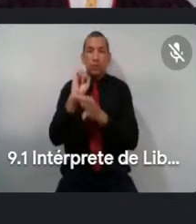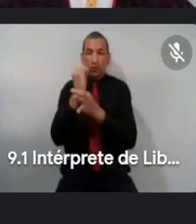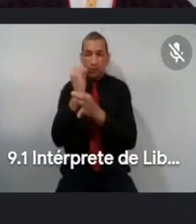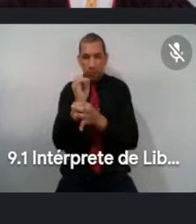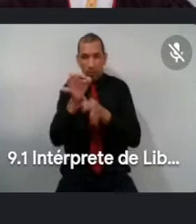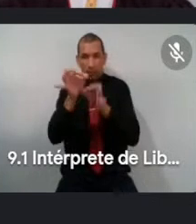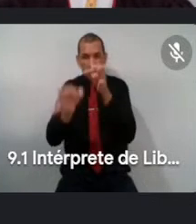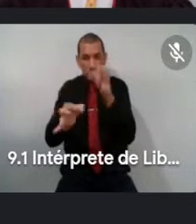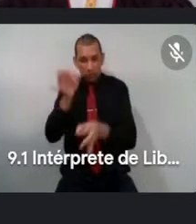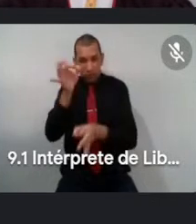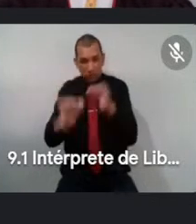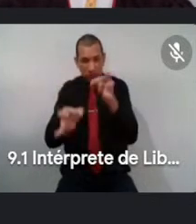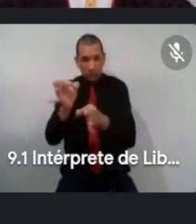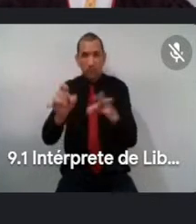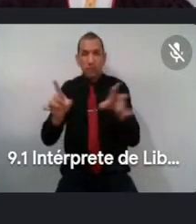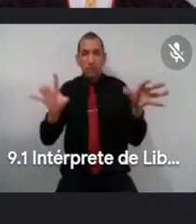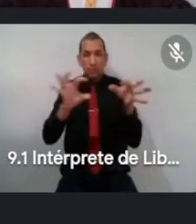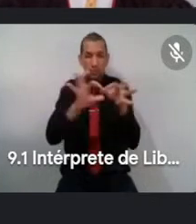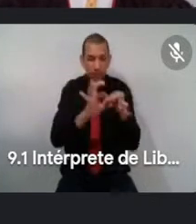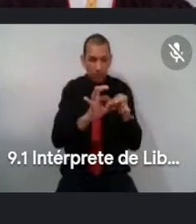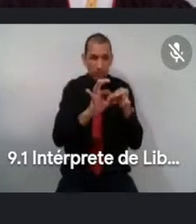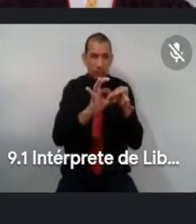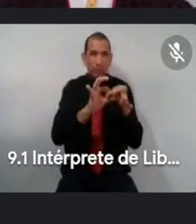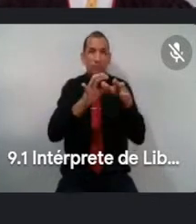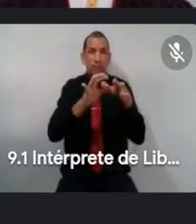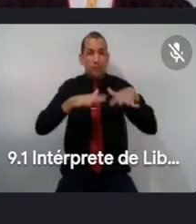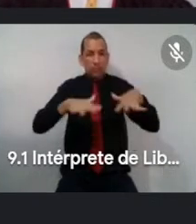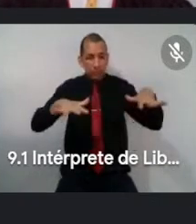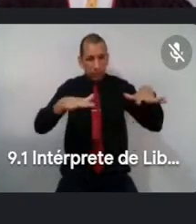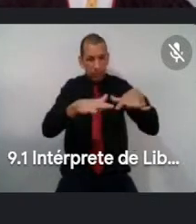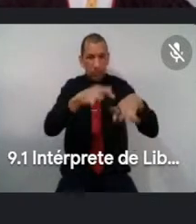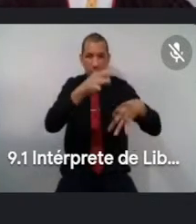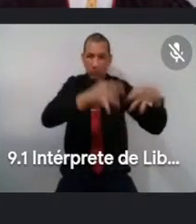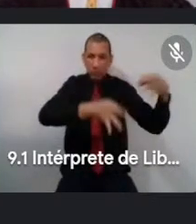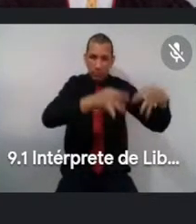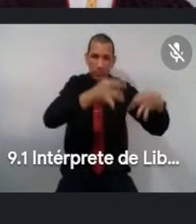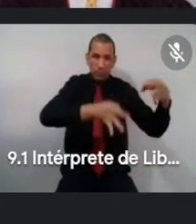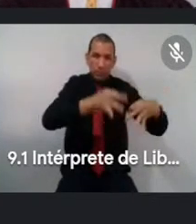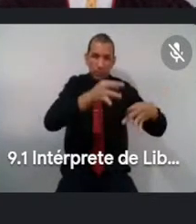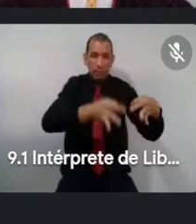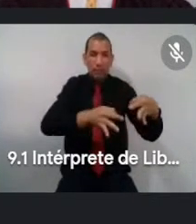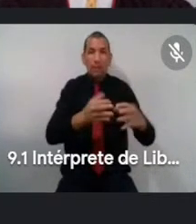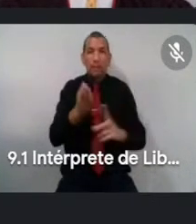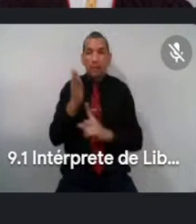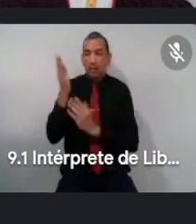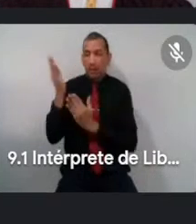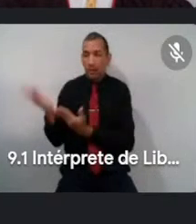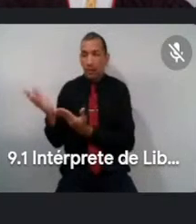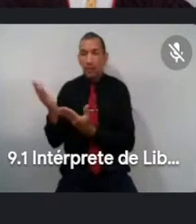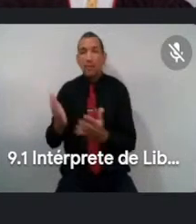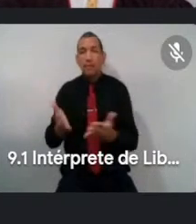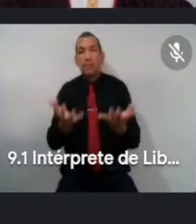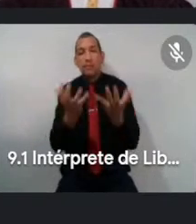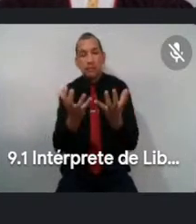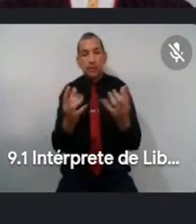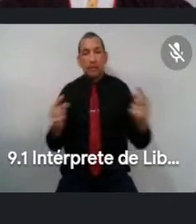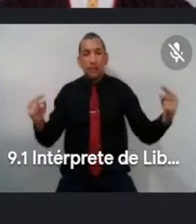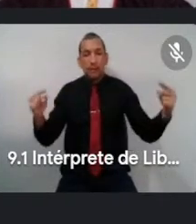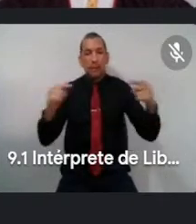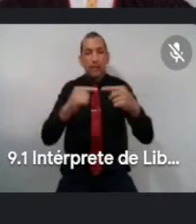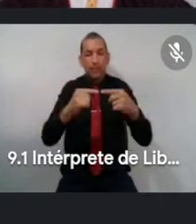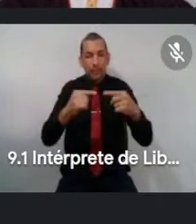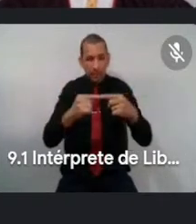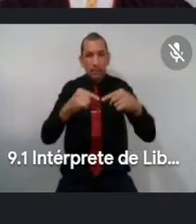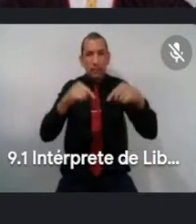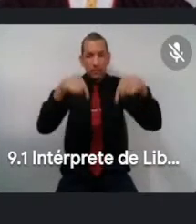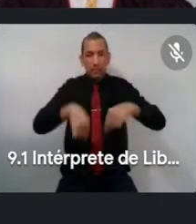jurídica e da força vinculante dos precedentes judiciais os recorrentes quer que seja aplicado